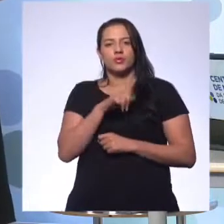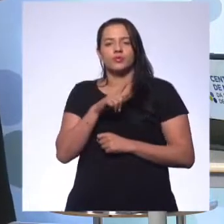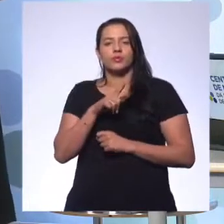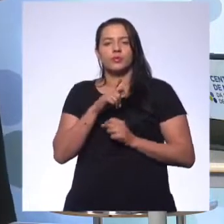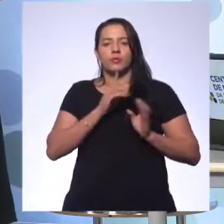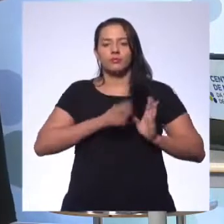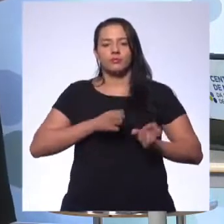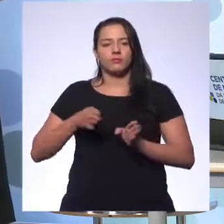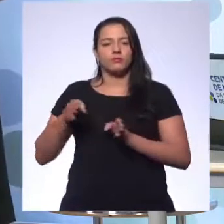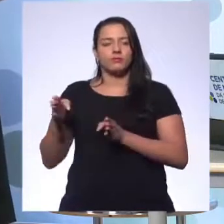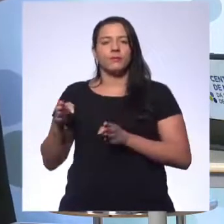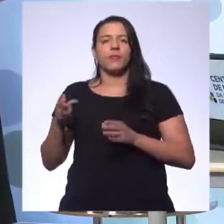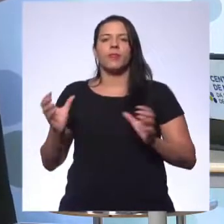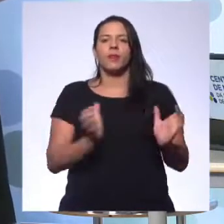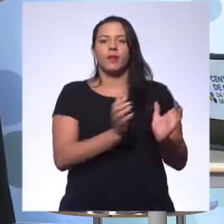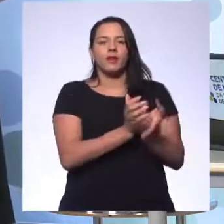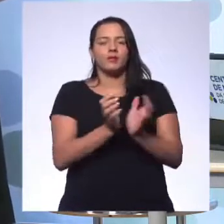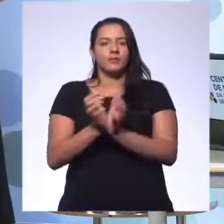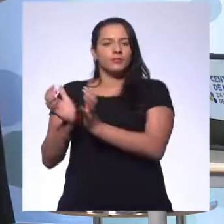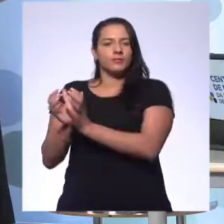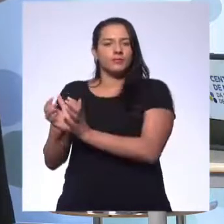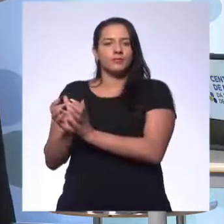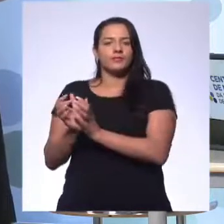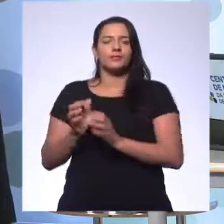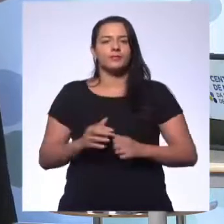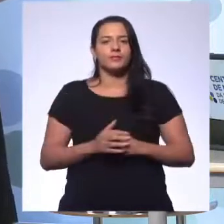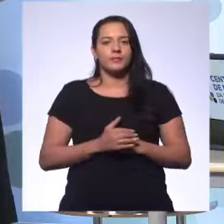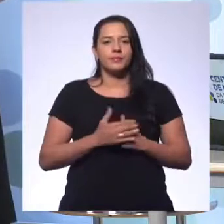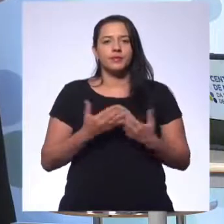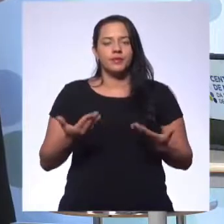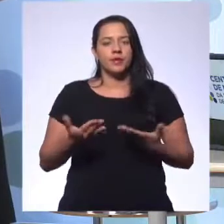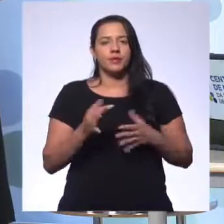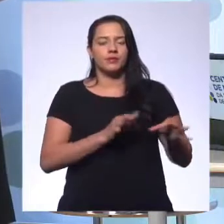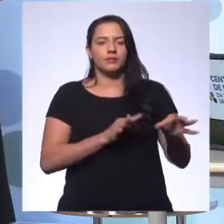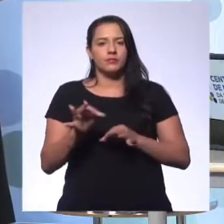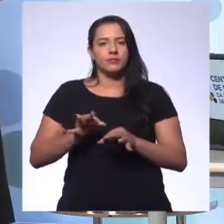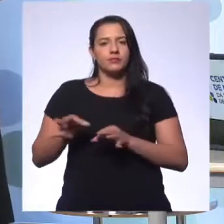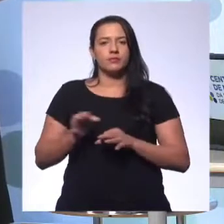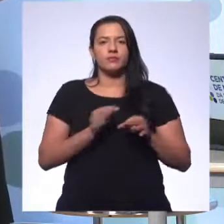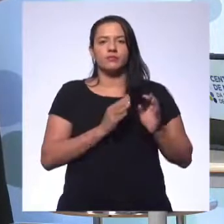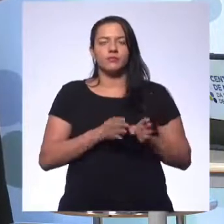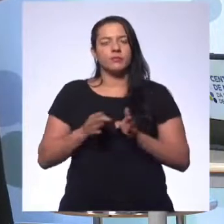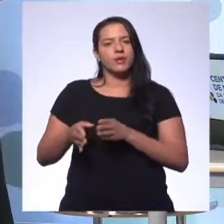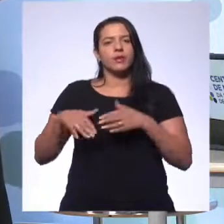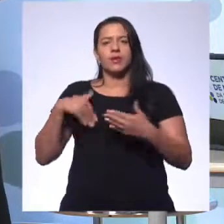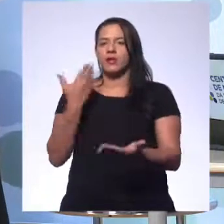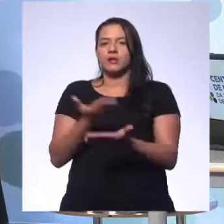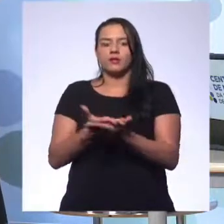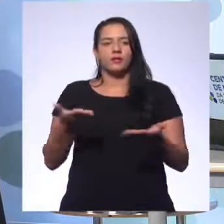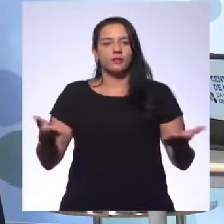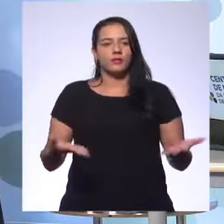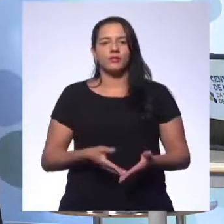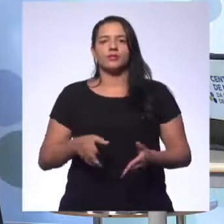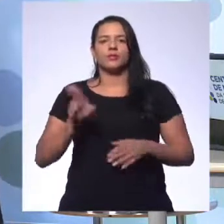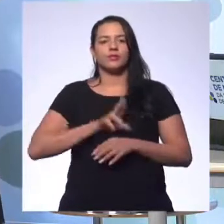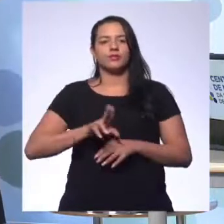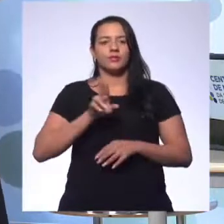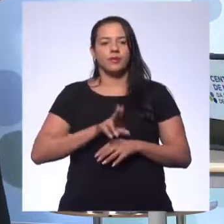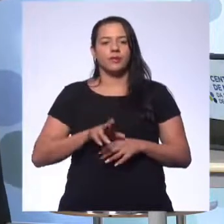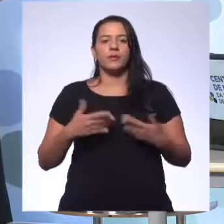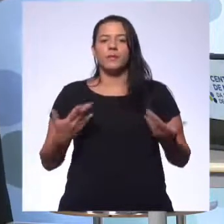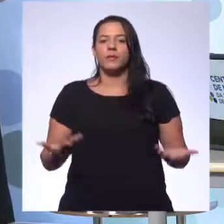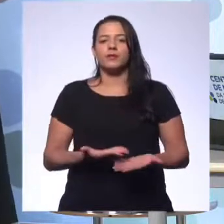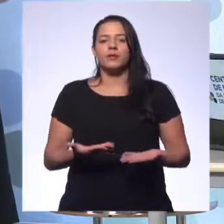ali agrupar os indivíduos, né? Então, essa organização, ela é utilizada ainda hoje. Só que hoje a gente